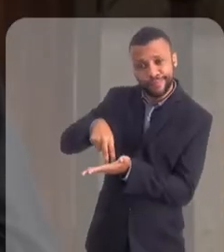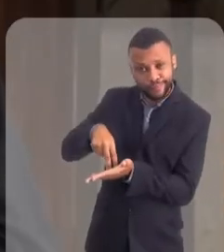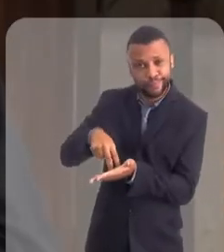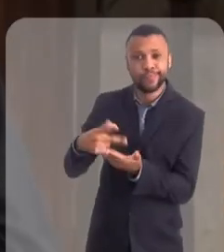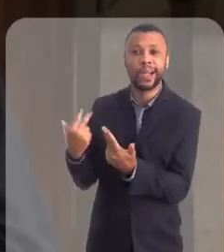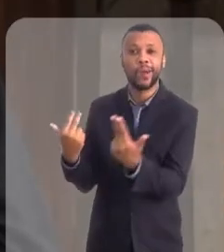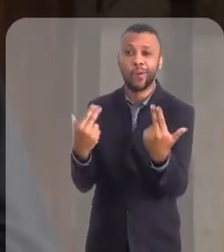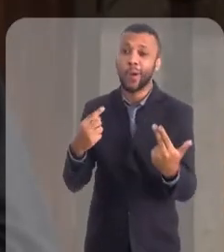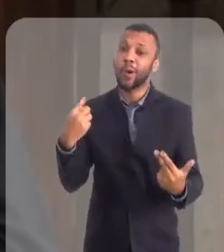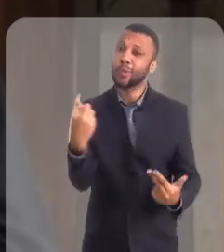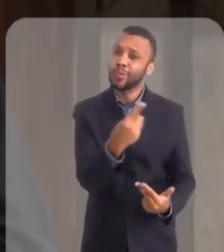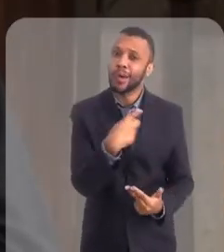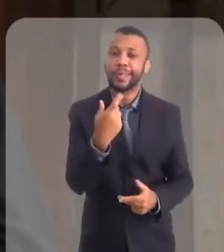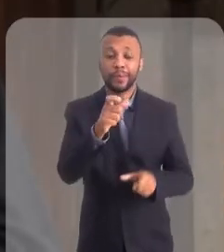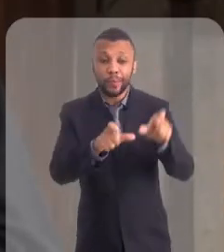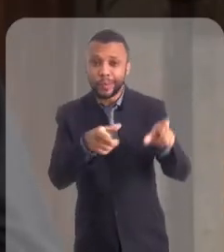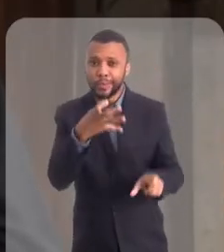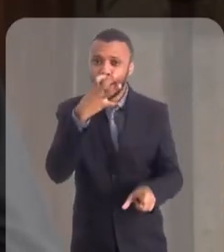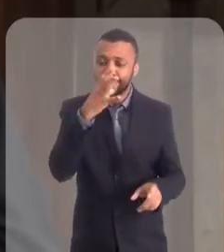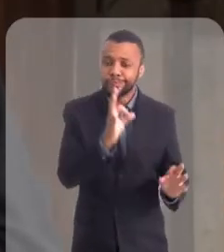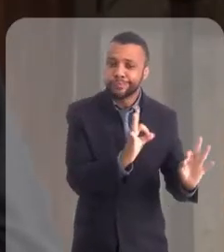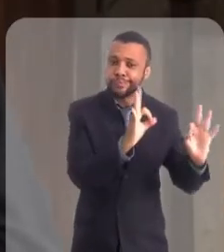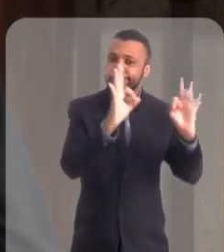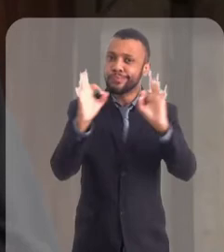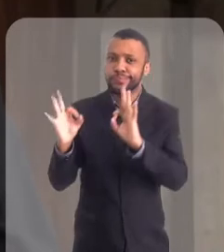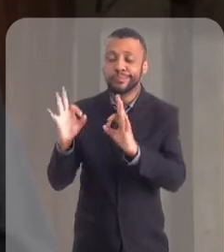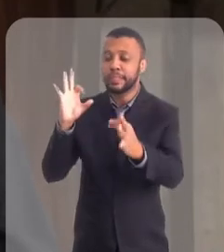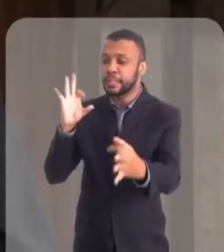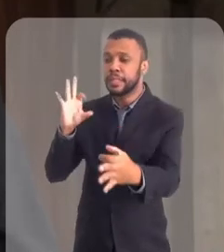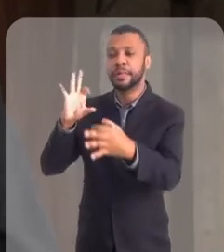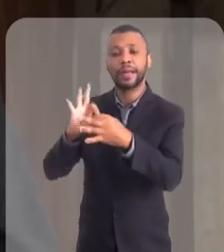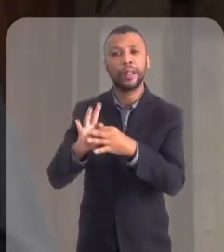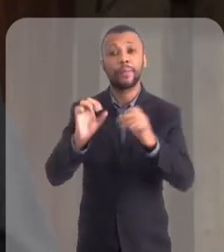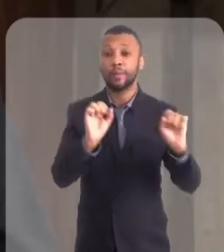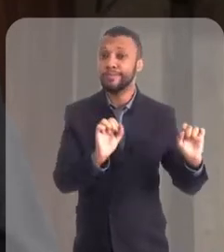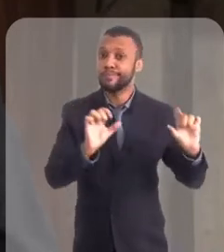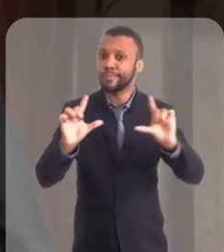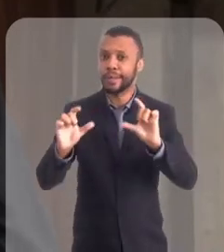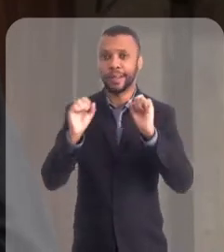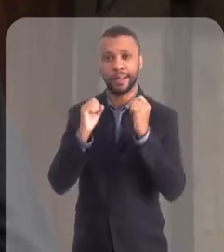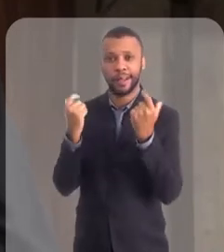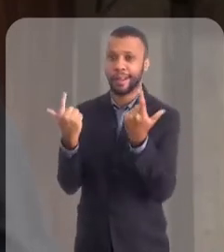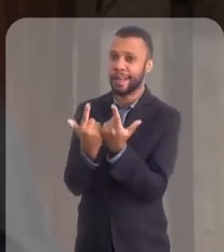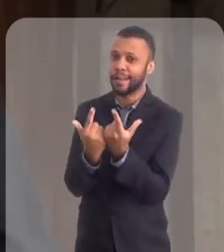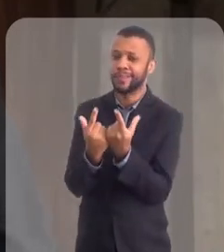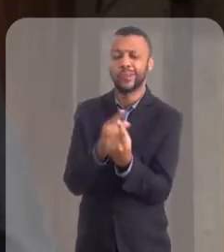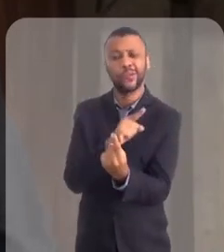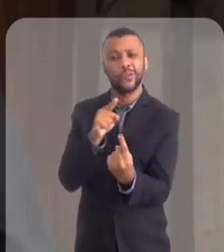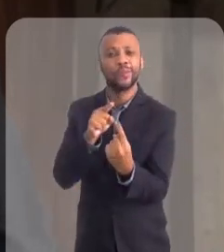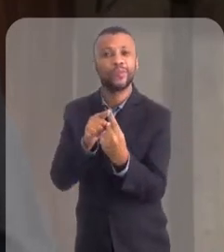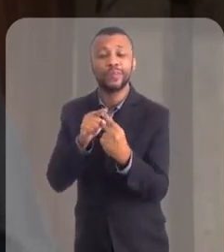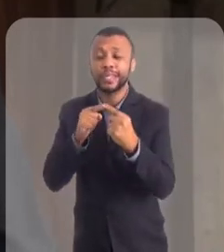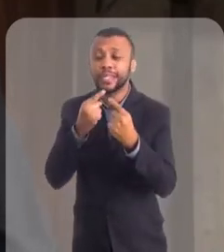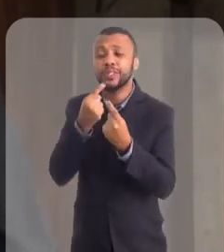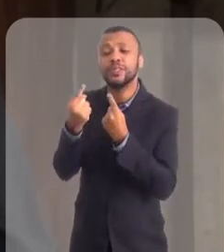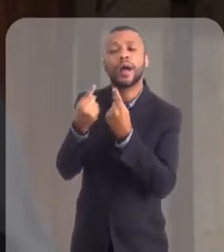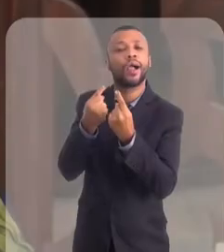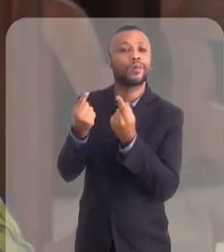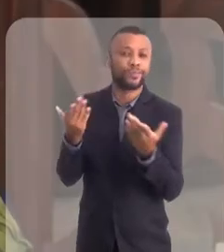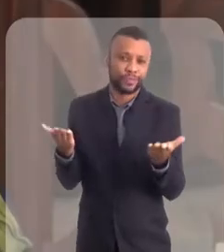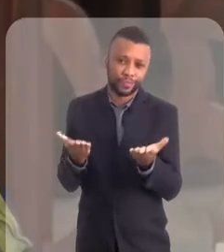a todos os nossos espectadores e espectadoras que nos assistem pela TV Alerj para esse bate-papo de